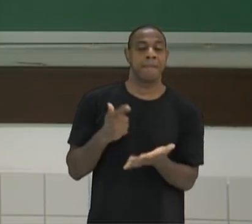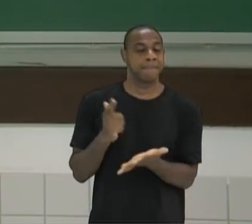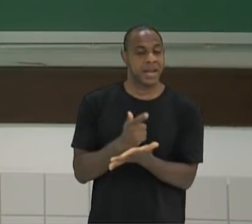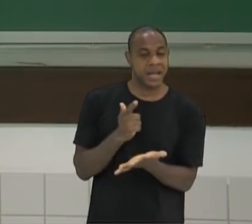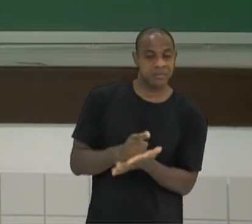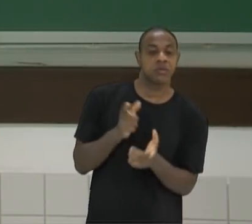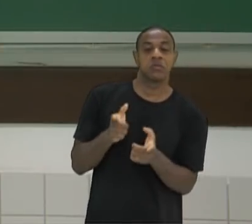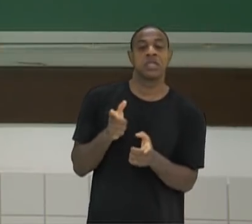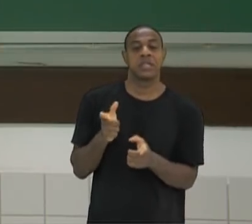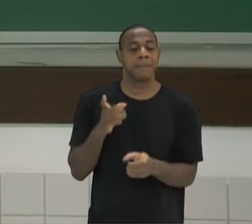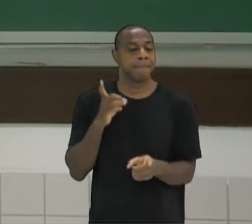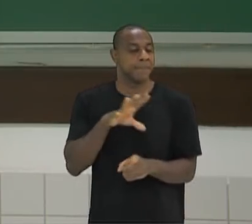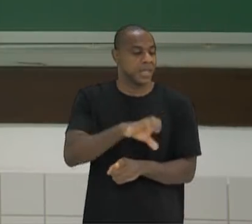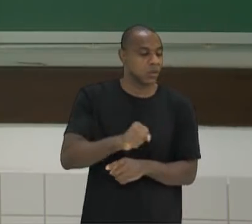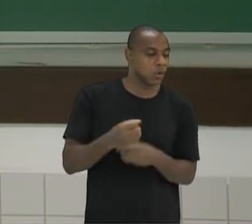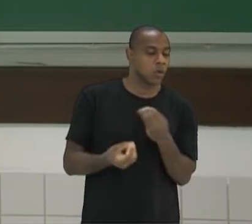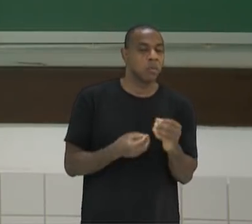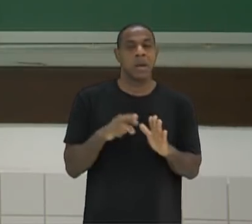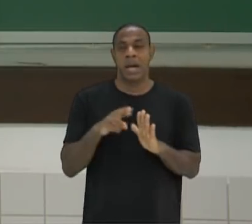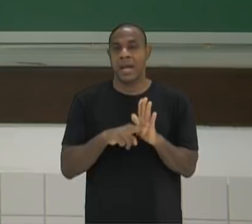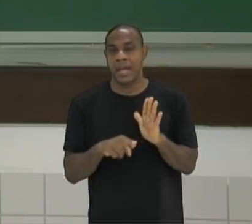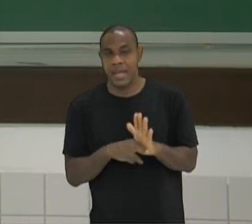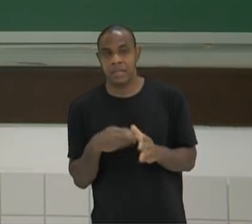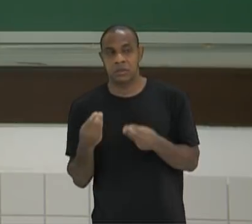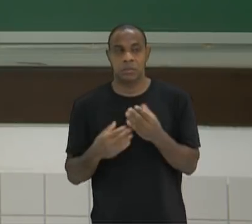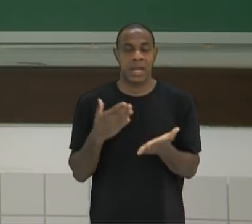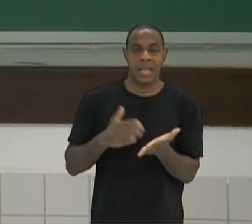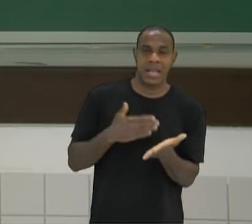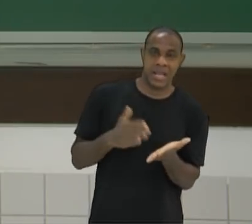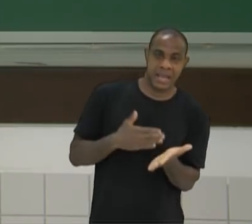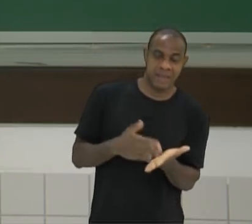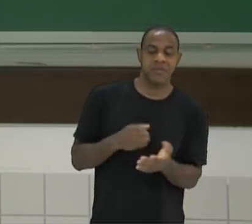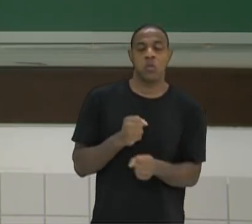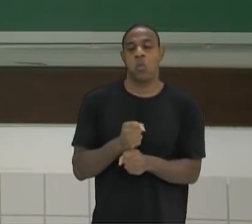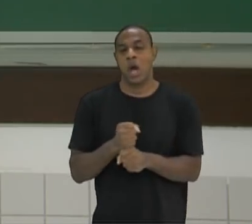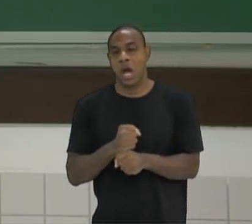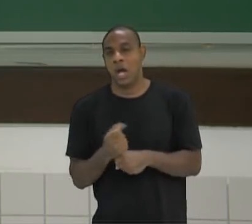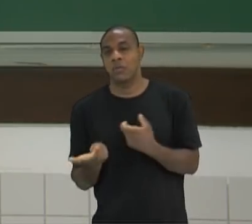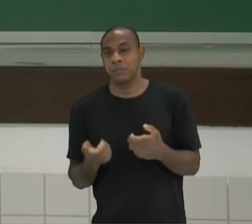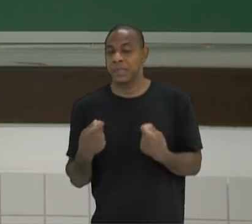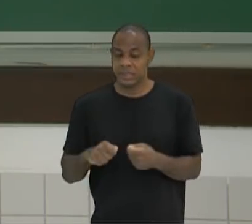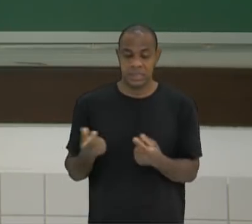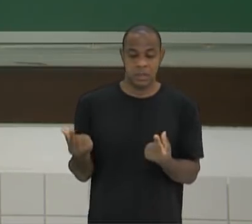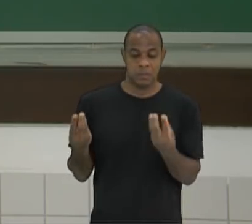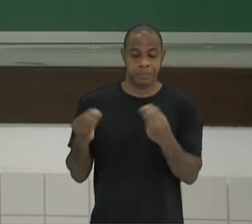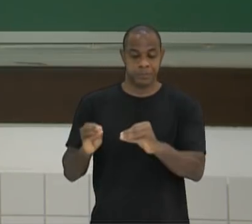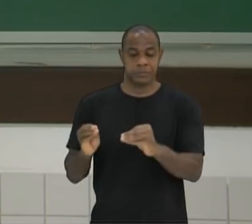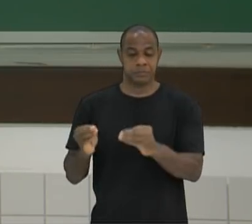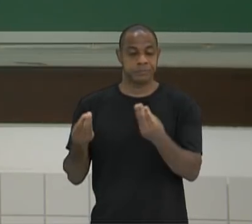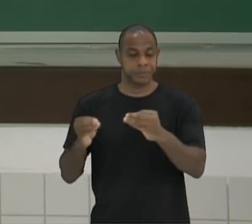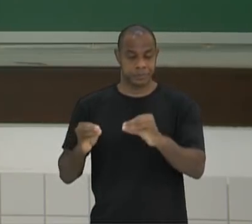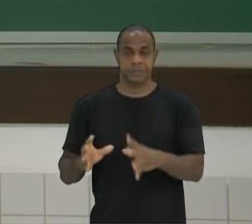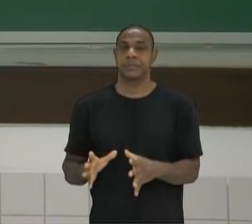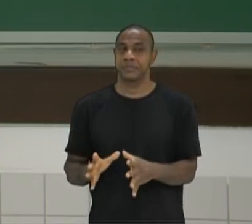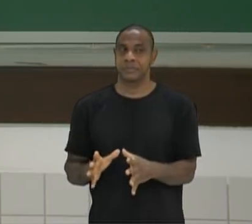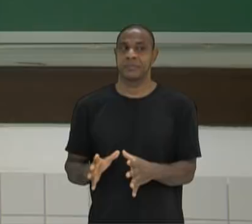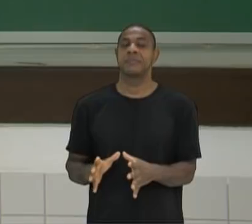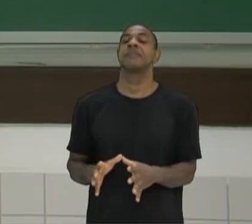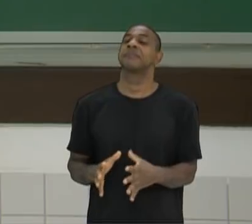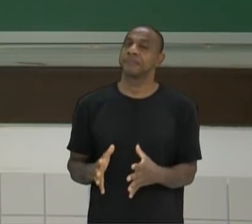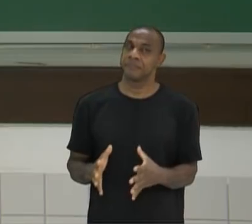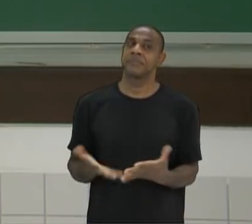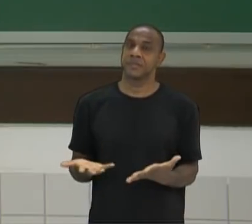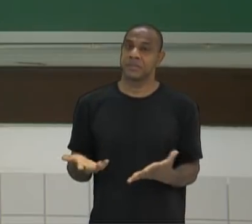foi publicado, as ideias dele, o livro, a editora, o ano de publicação, se não fizermos a citação adequada, a gente incorre